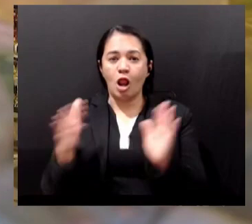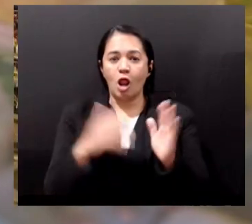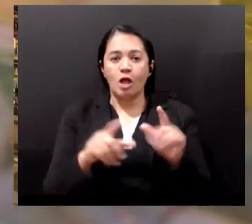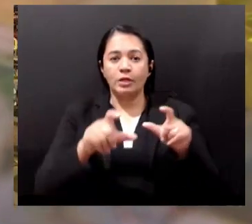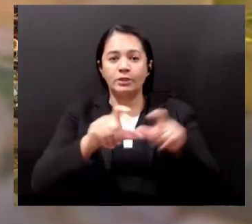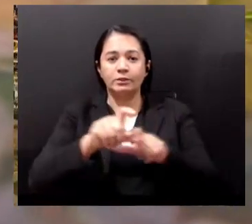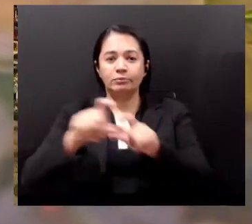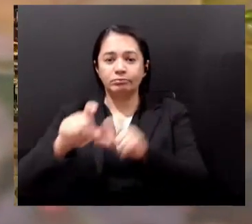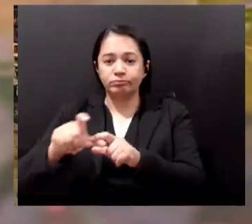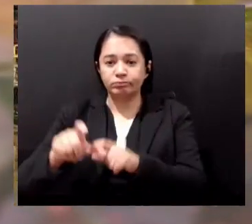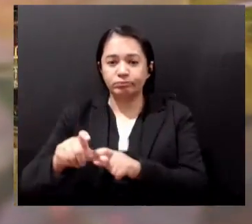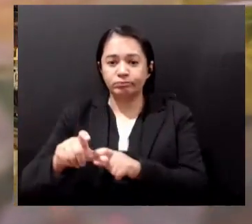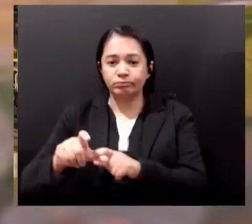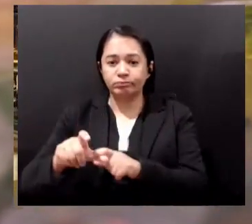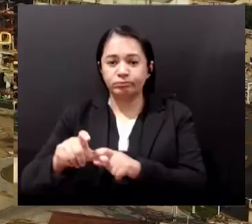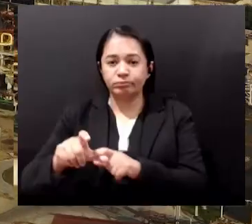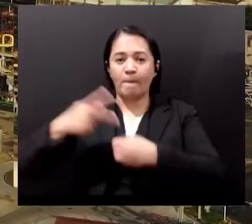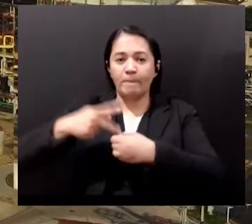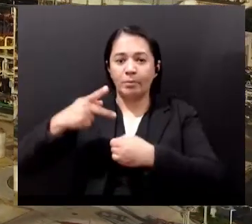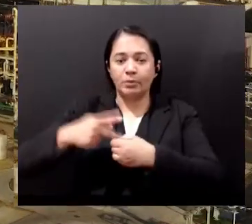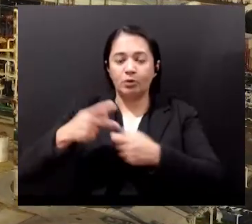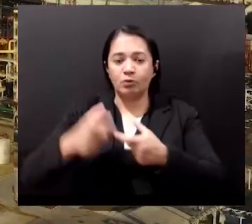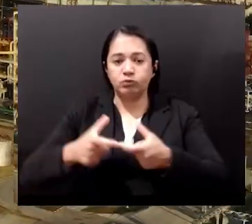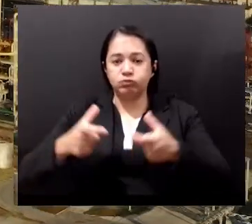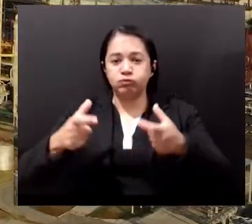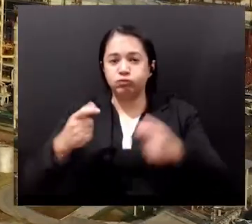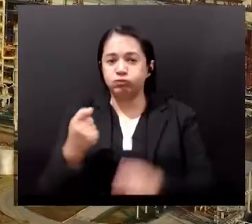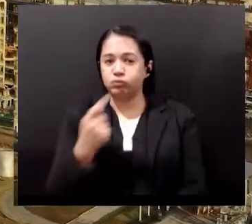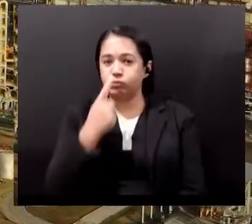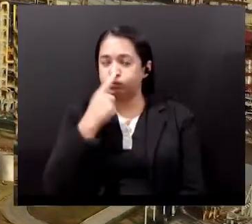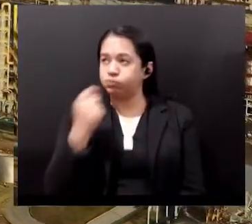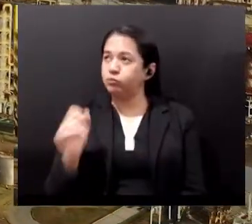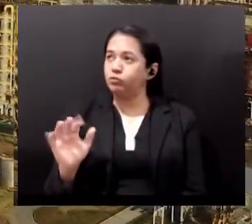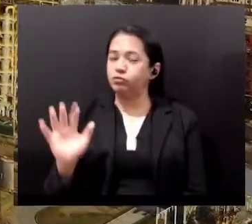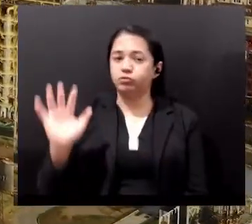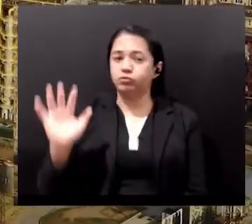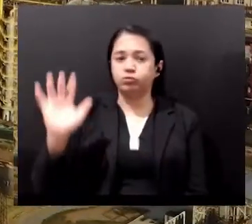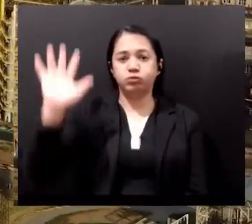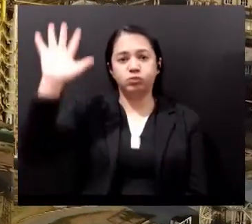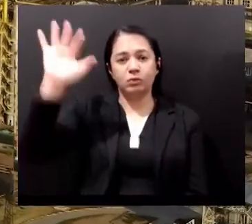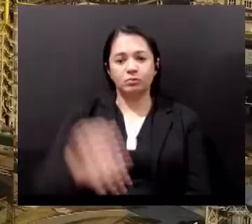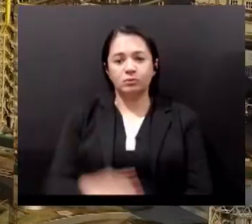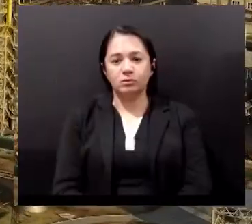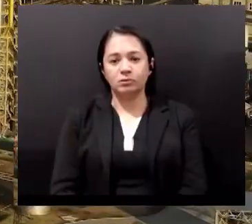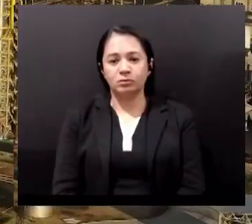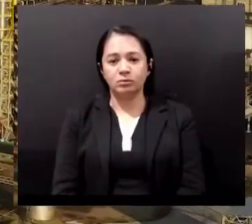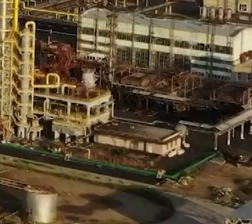depende de combustíveis fósseis, aumentando a poluição atmosférica.